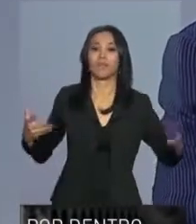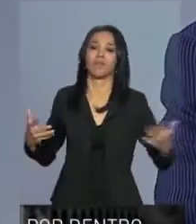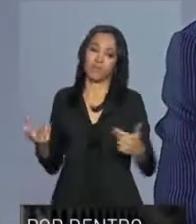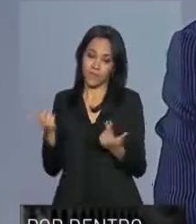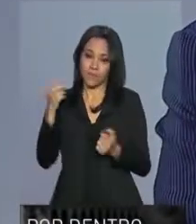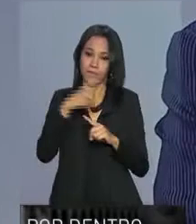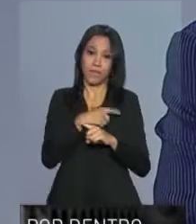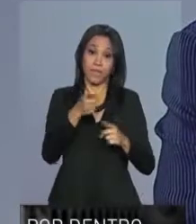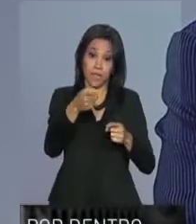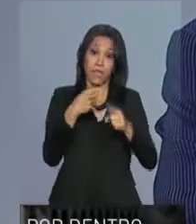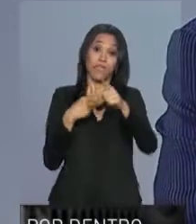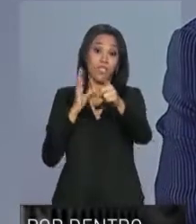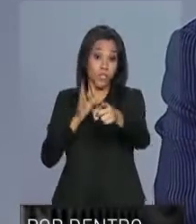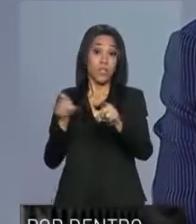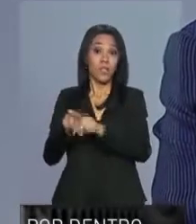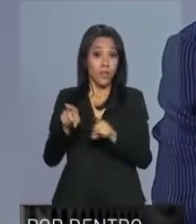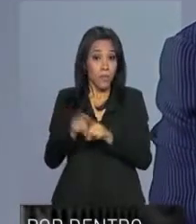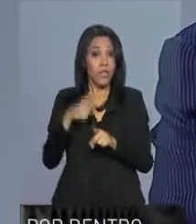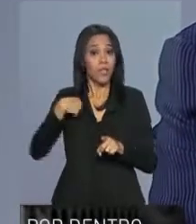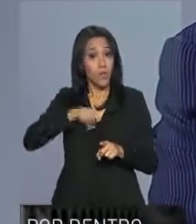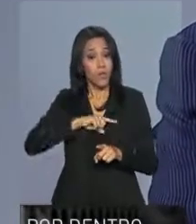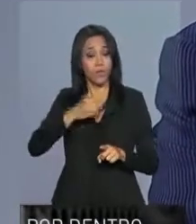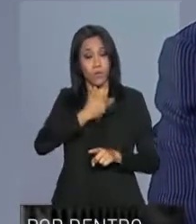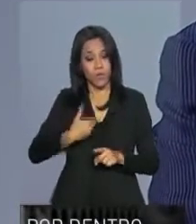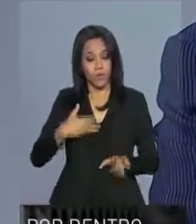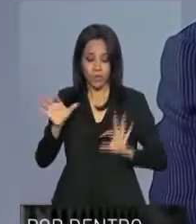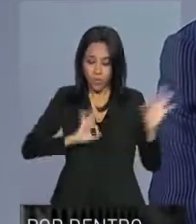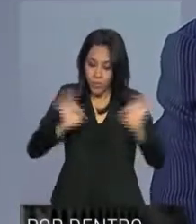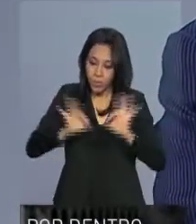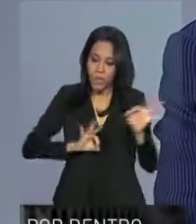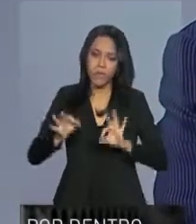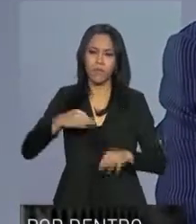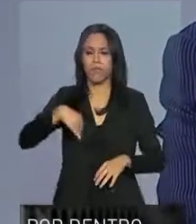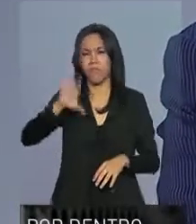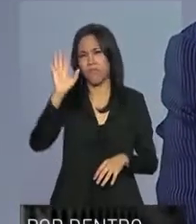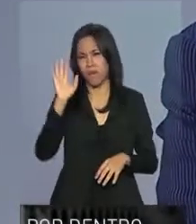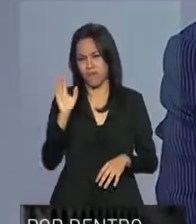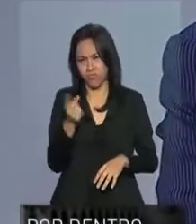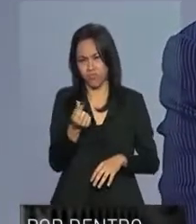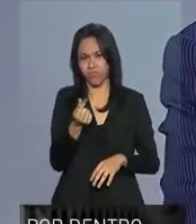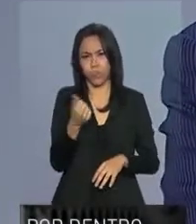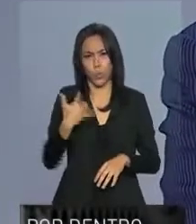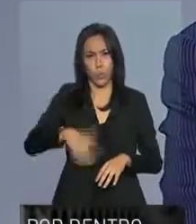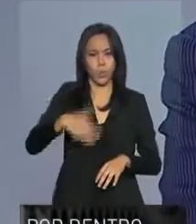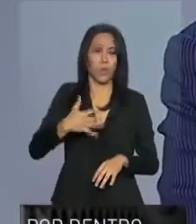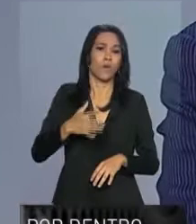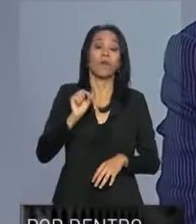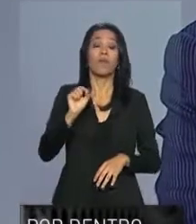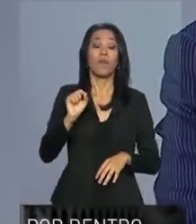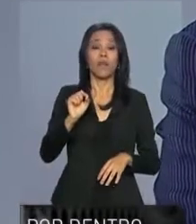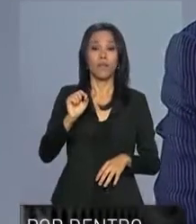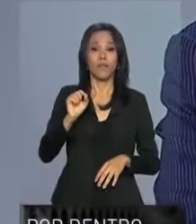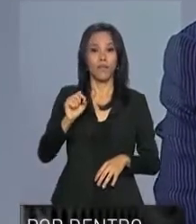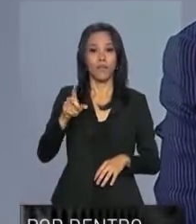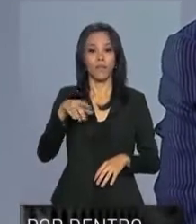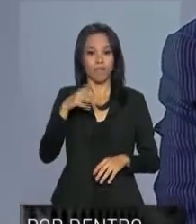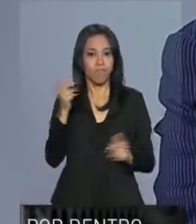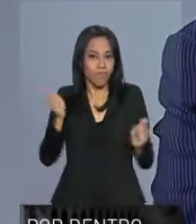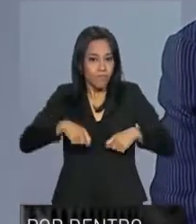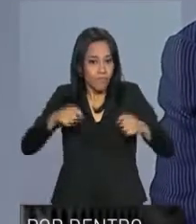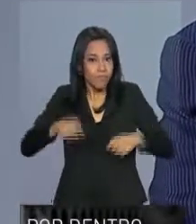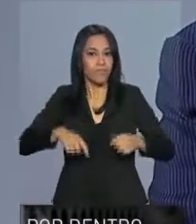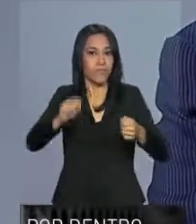casa minha vida em equipamentos sociais mais de 800 milhões de reais nós disponibilizamos para que pudessem ser realizadas